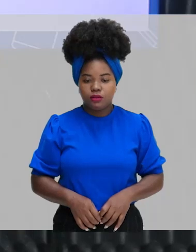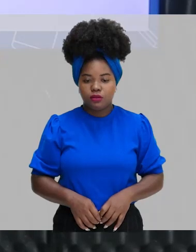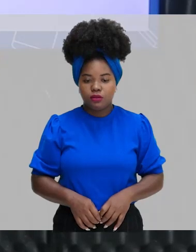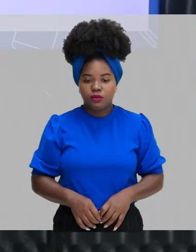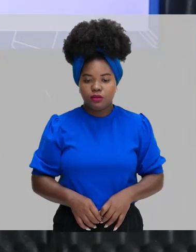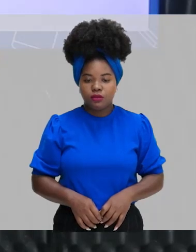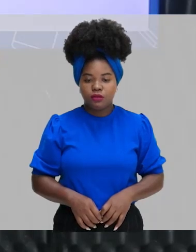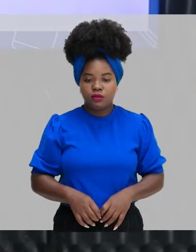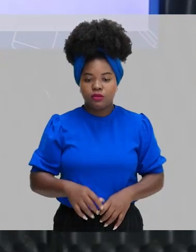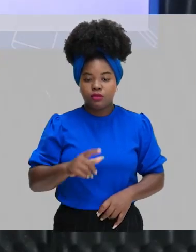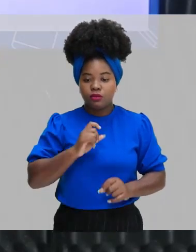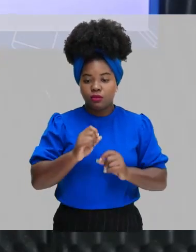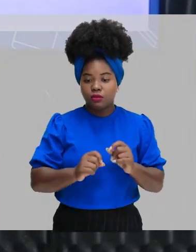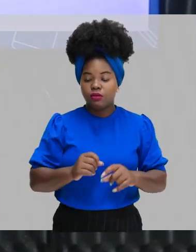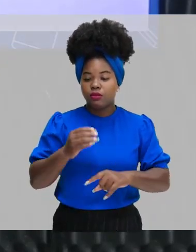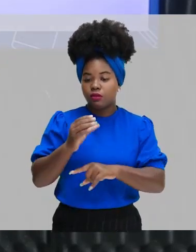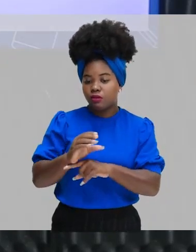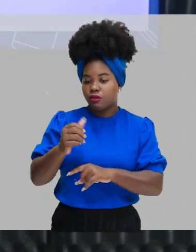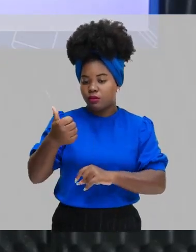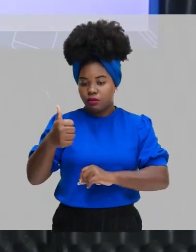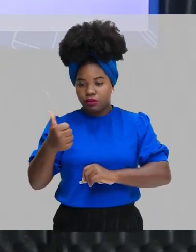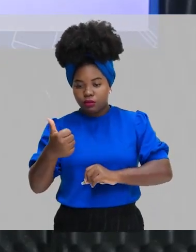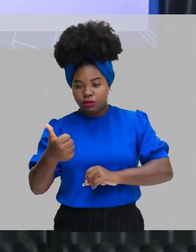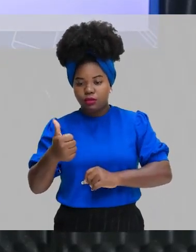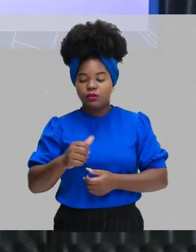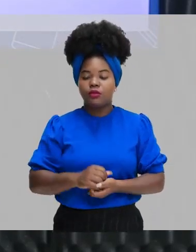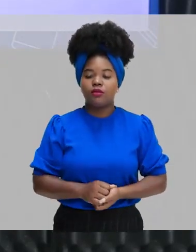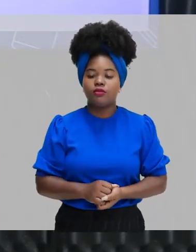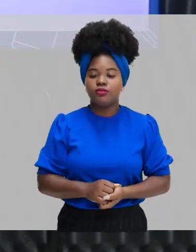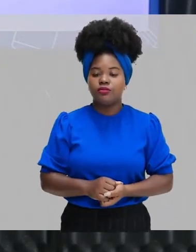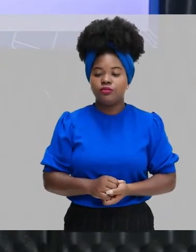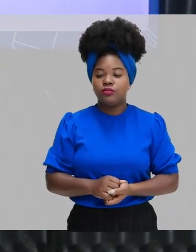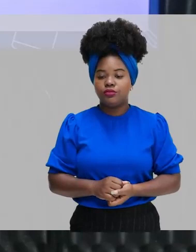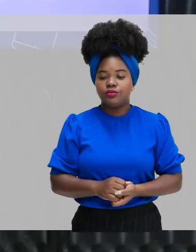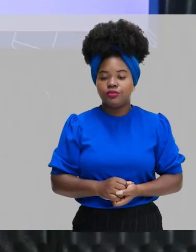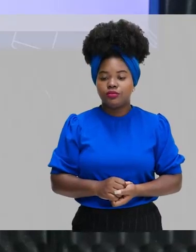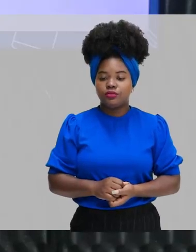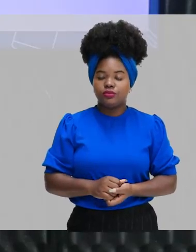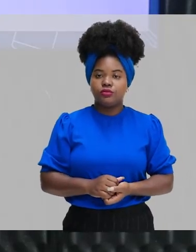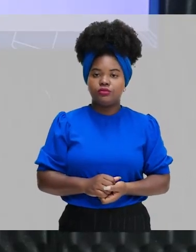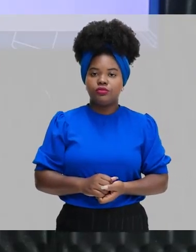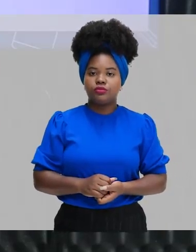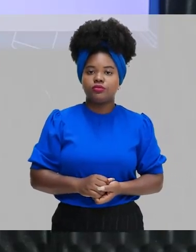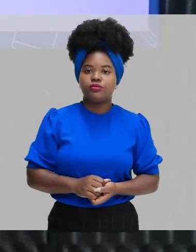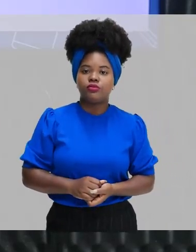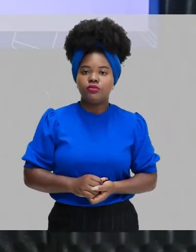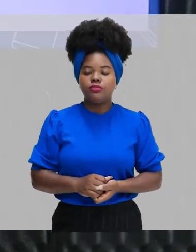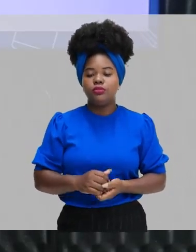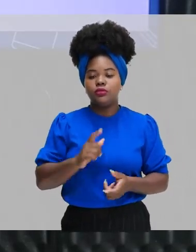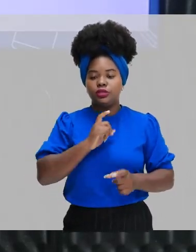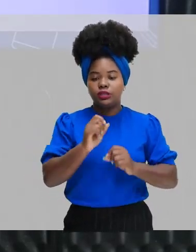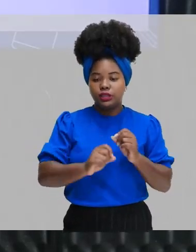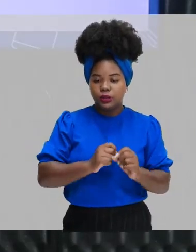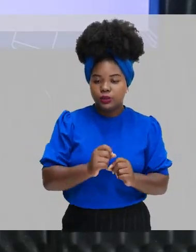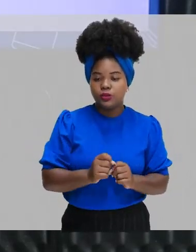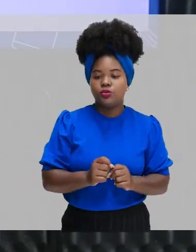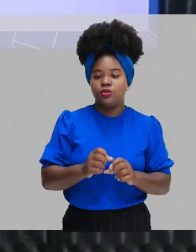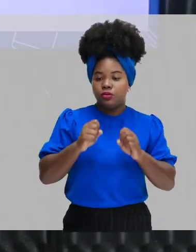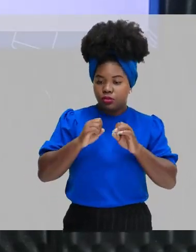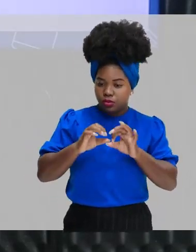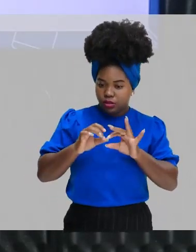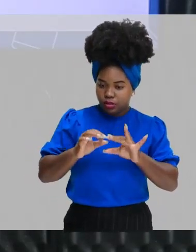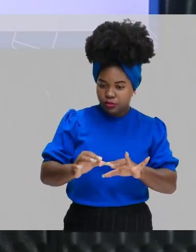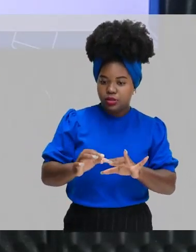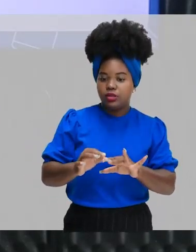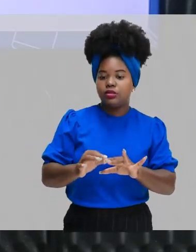então nós temos aqui o carbono 11 ele vai sofrer ele vai emitir uma partícula no caso é